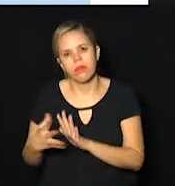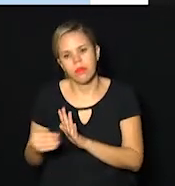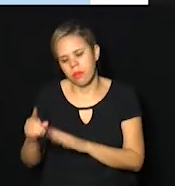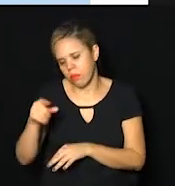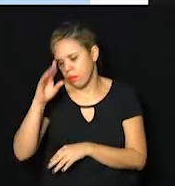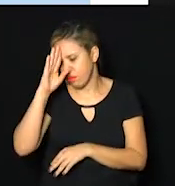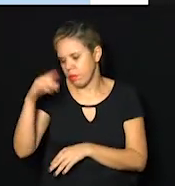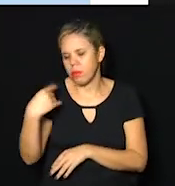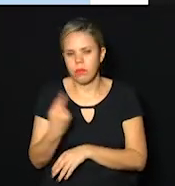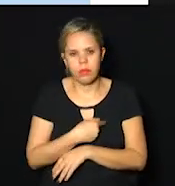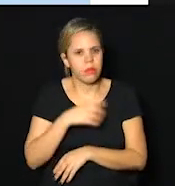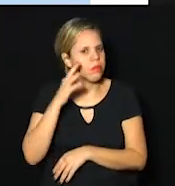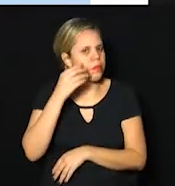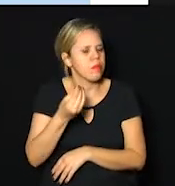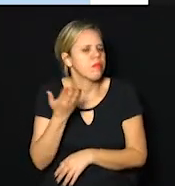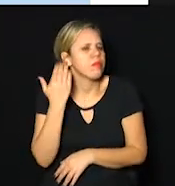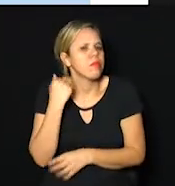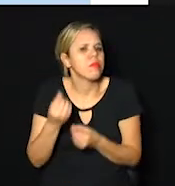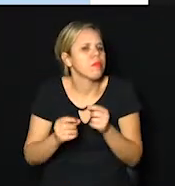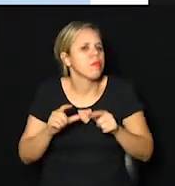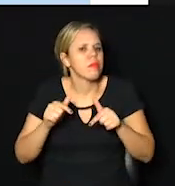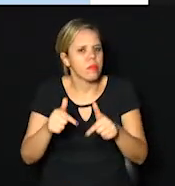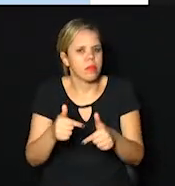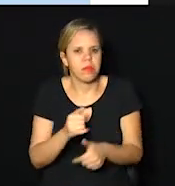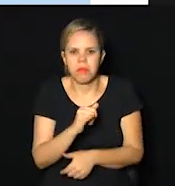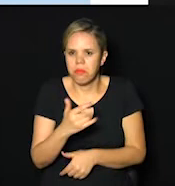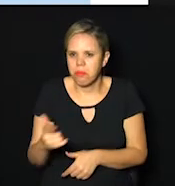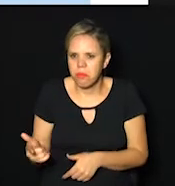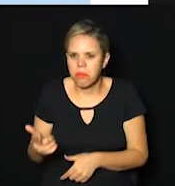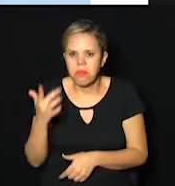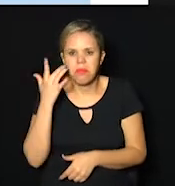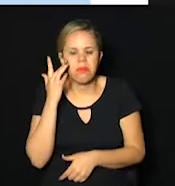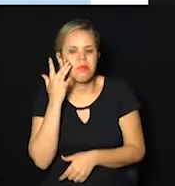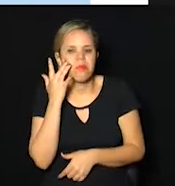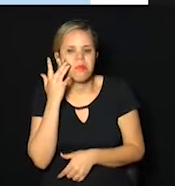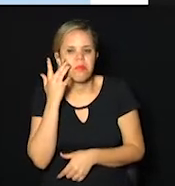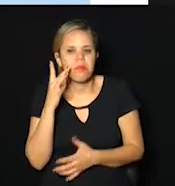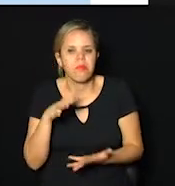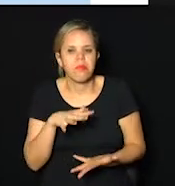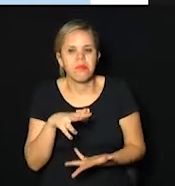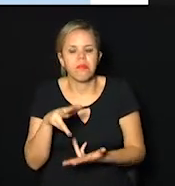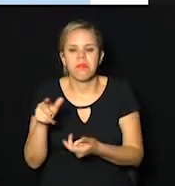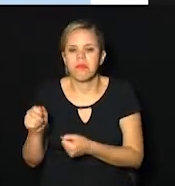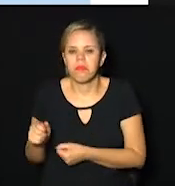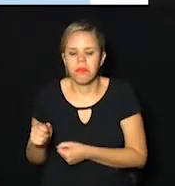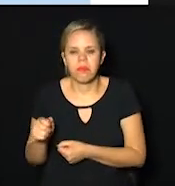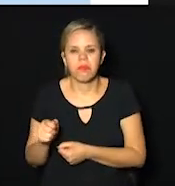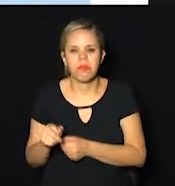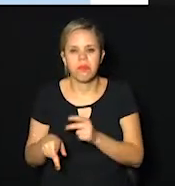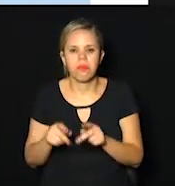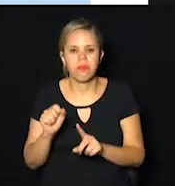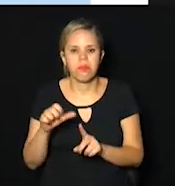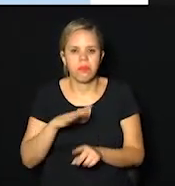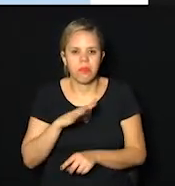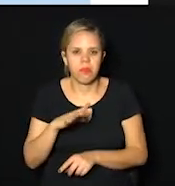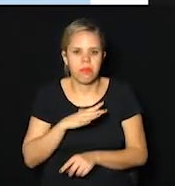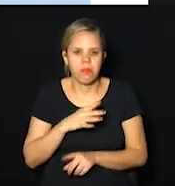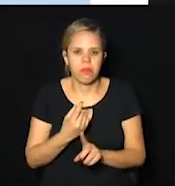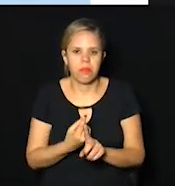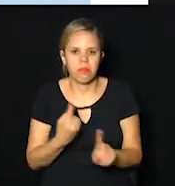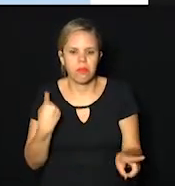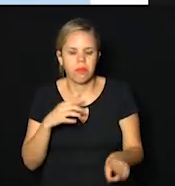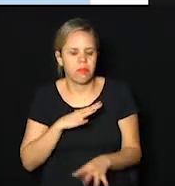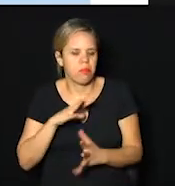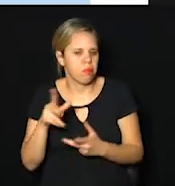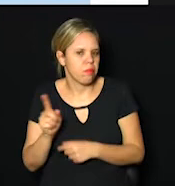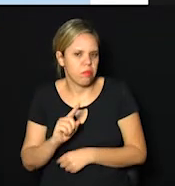fundamental que a gente compreenda para saber como agir. Senão, a gente vai achar que o mundo, ou melhor, que a sociedade está isolada do mundo. E não é